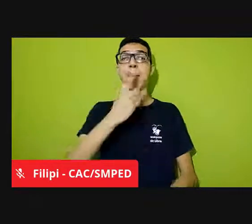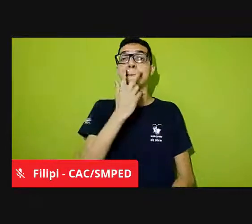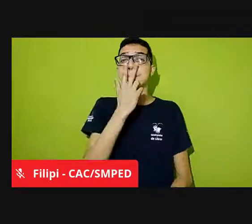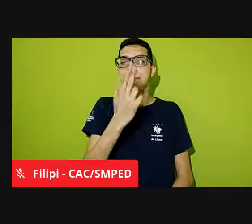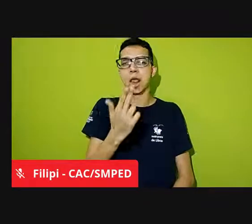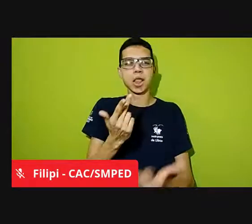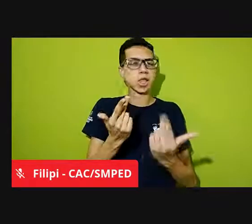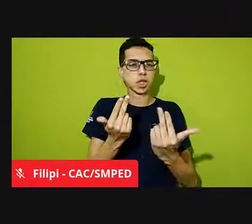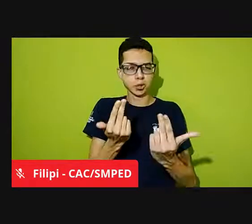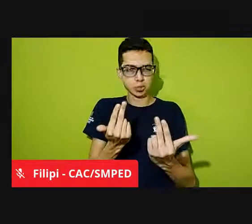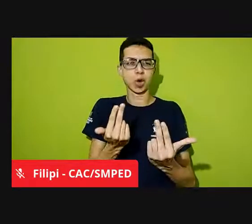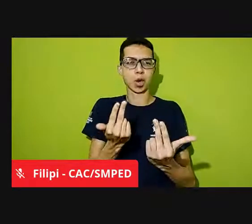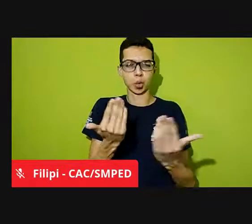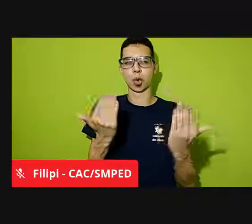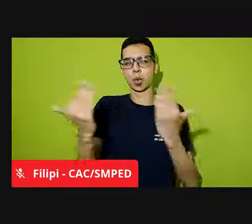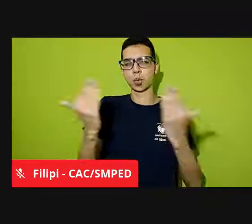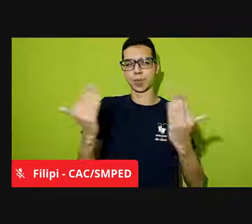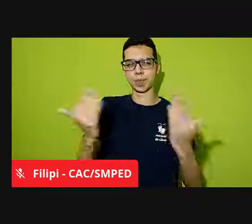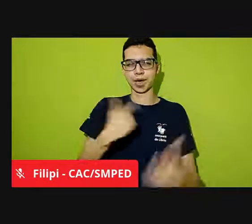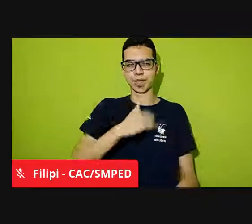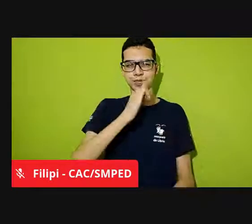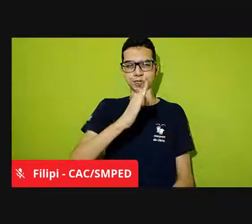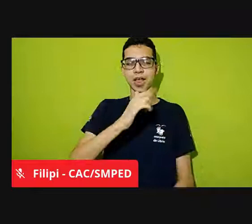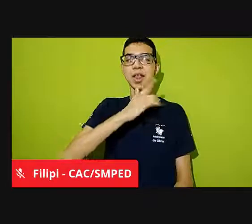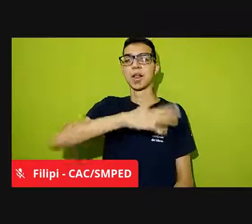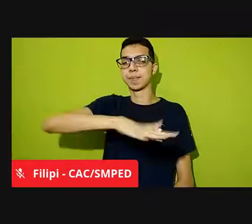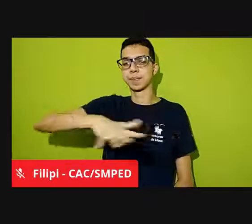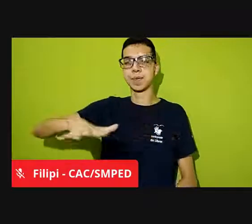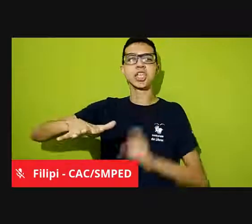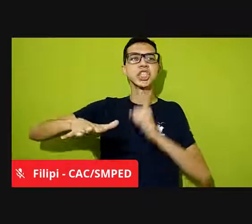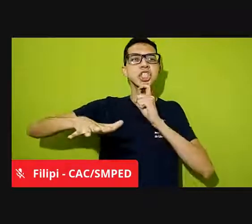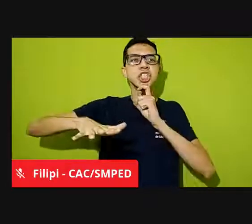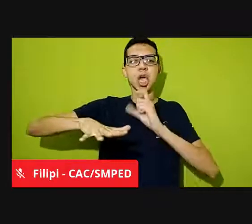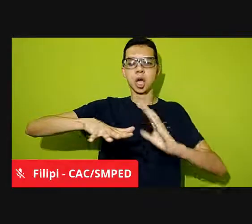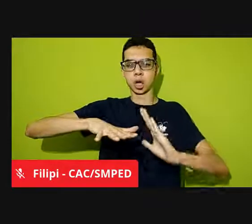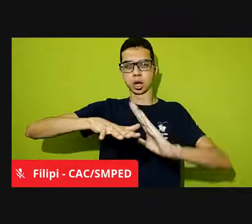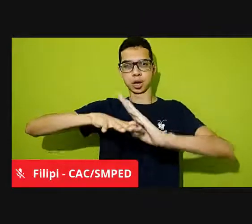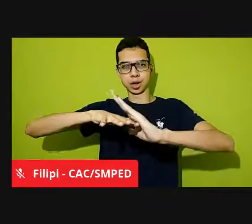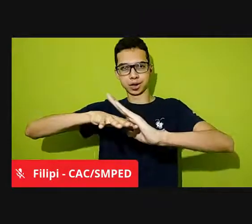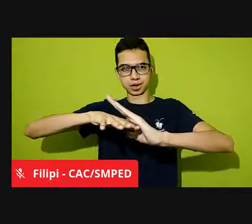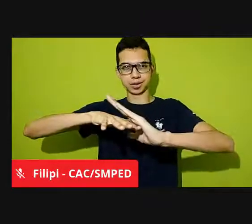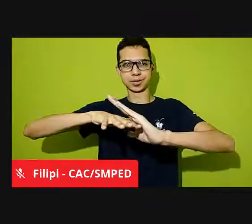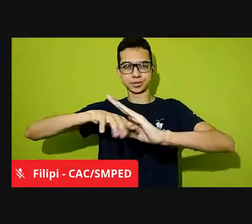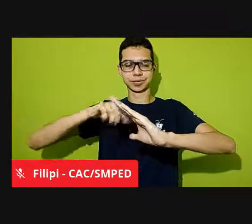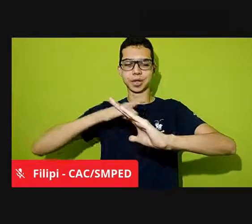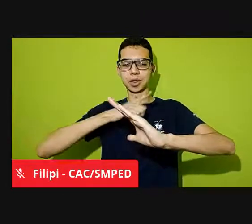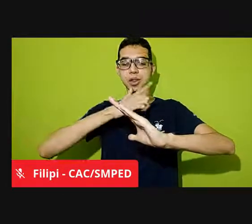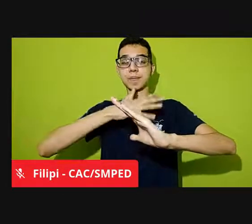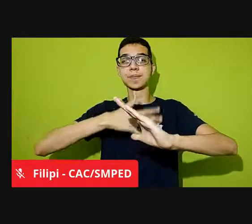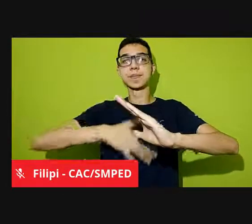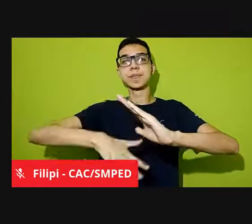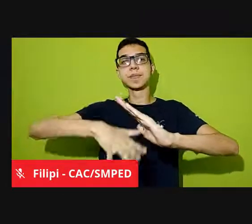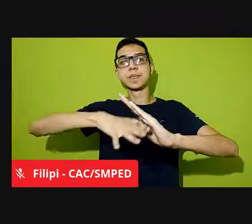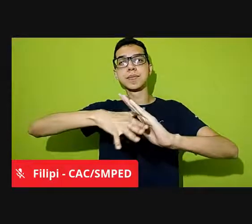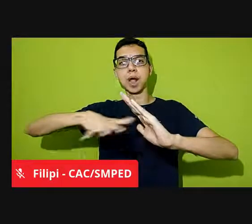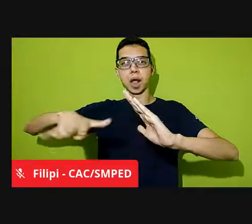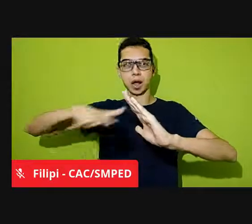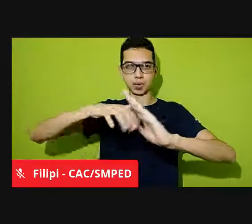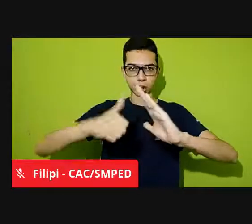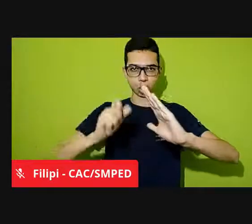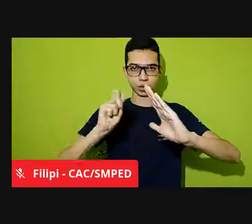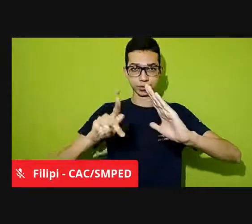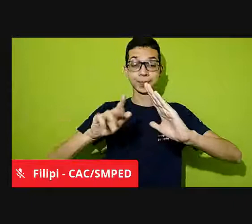falar. Só que embaixo, né, tem toda uma estrutura, tem todo um pensamento, tem toda uma reflexão que a gente